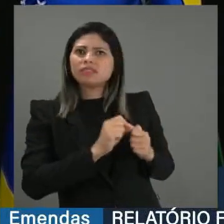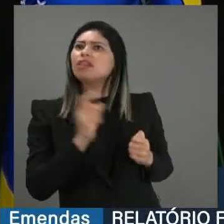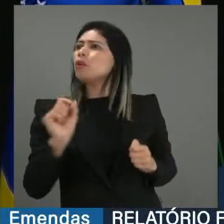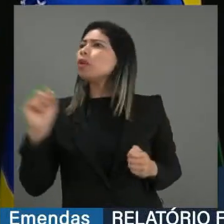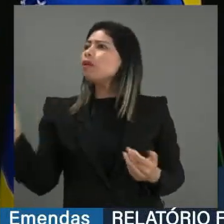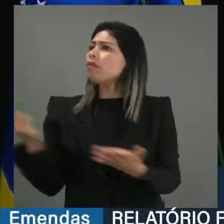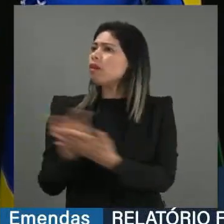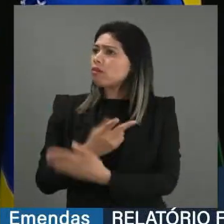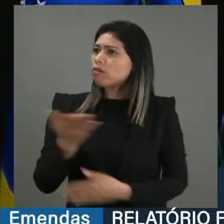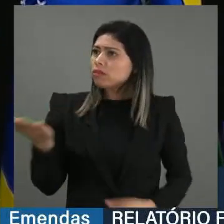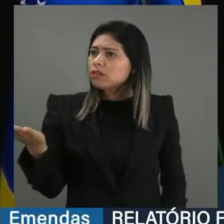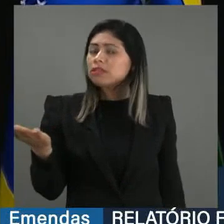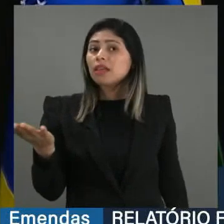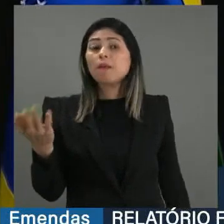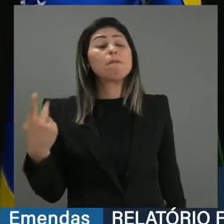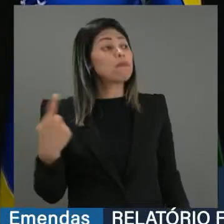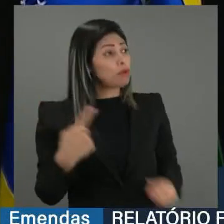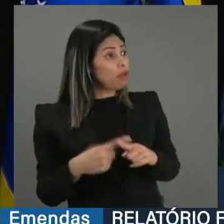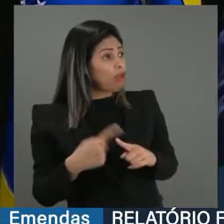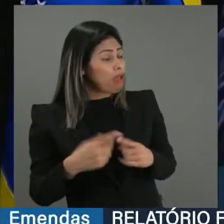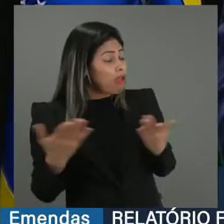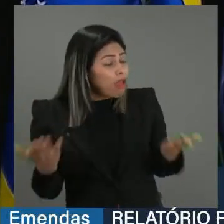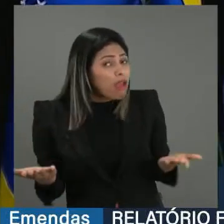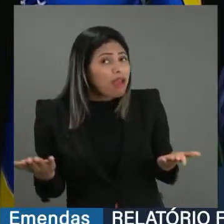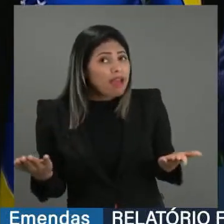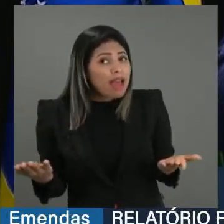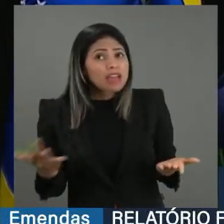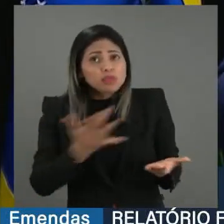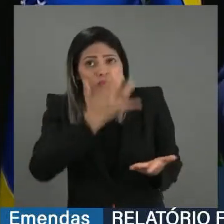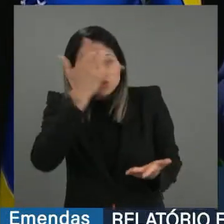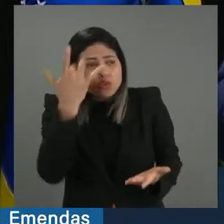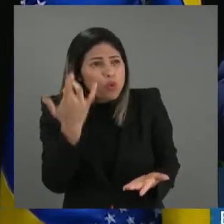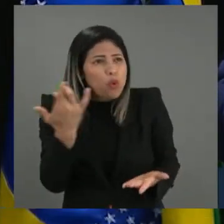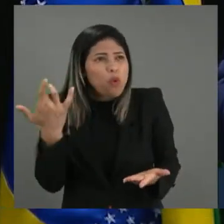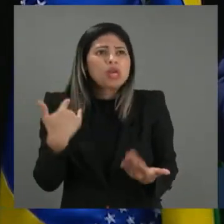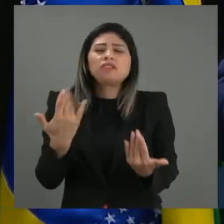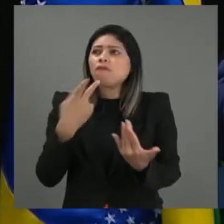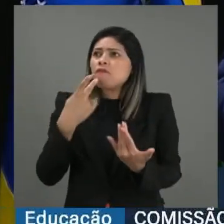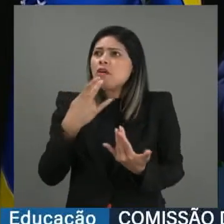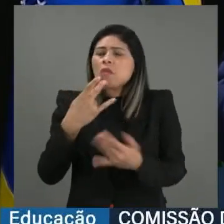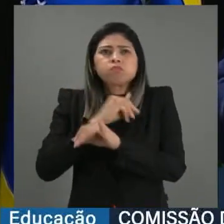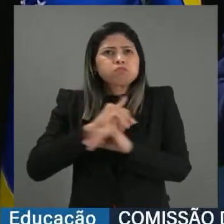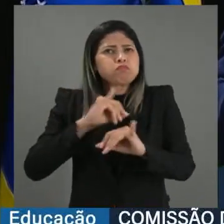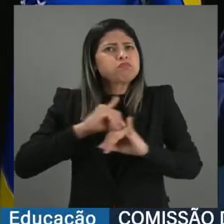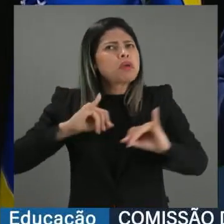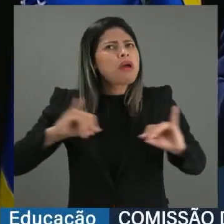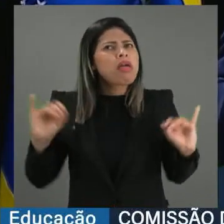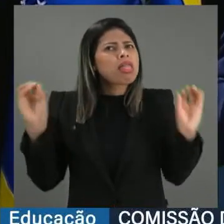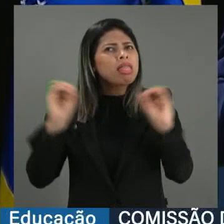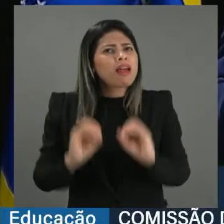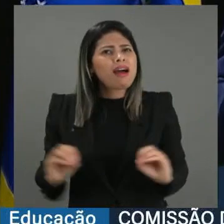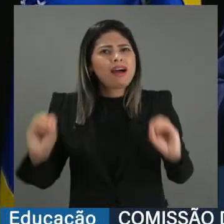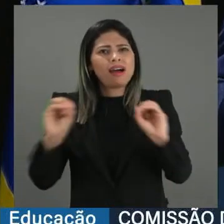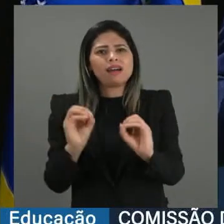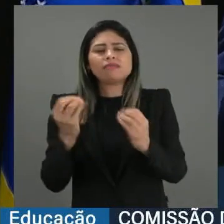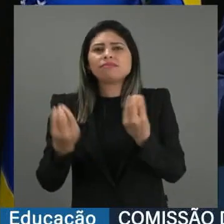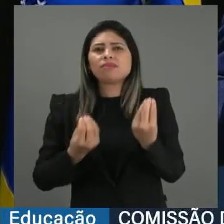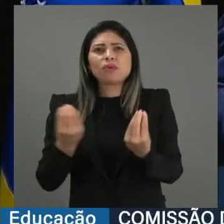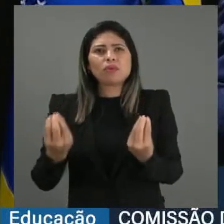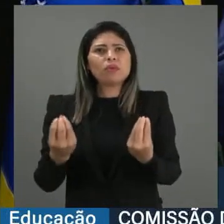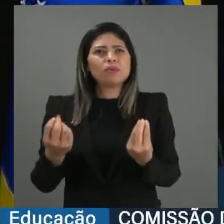querido senador? Simplesmente não vão chamar mais, absolutamente não vão